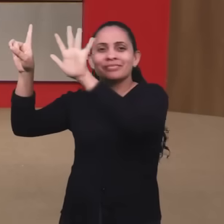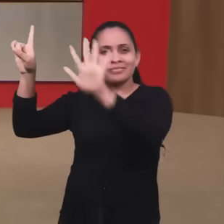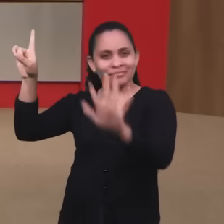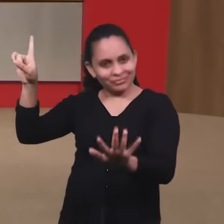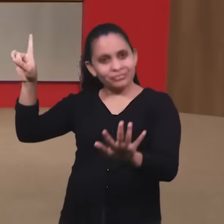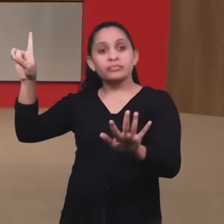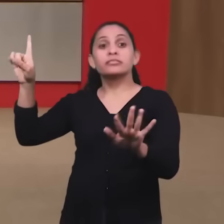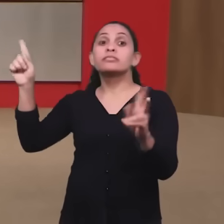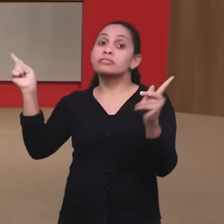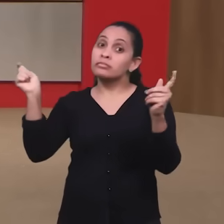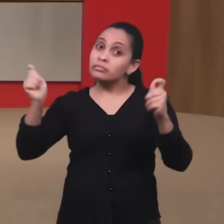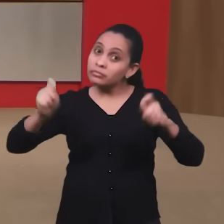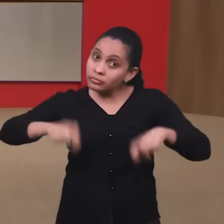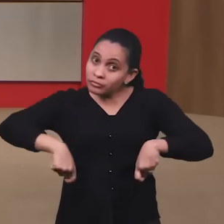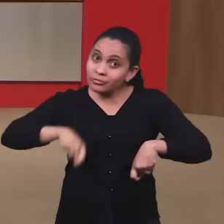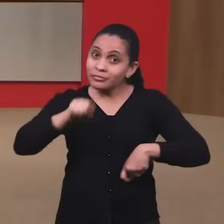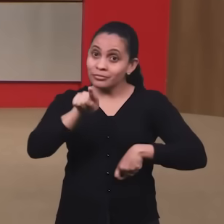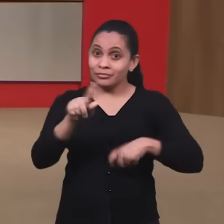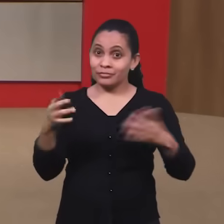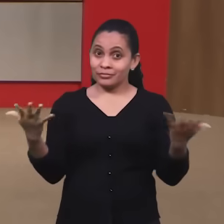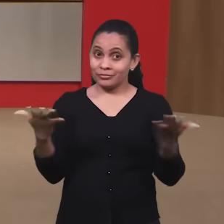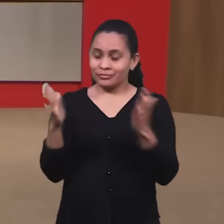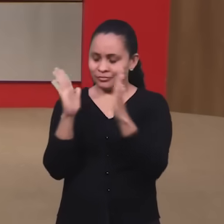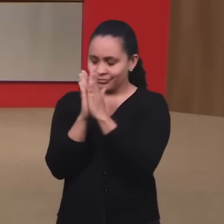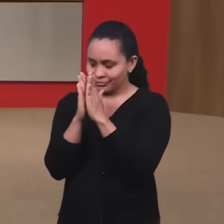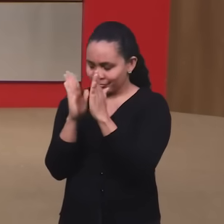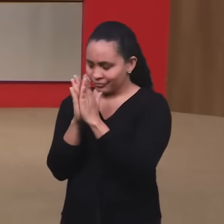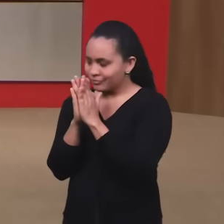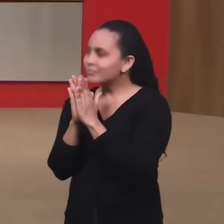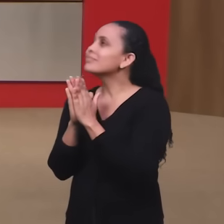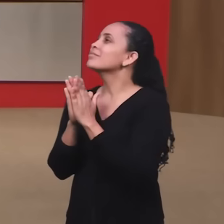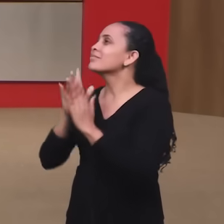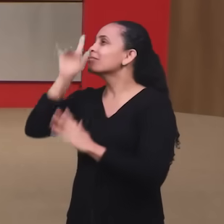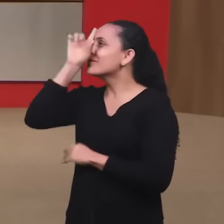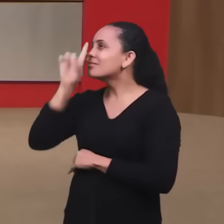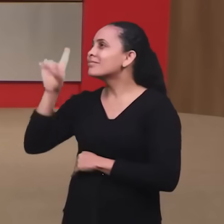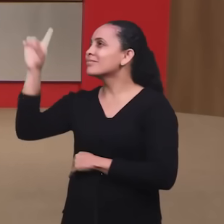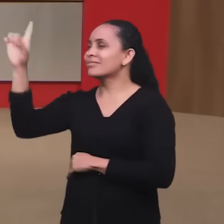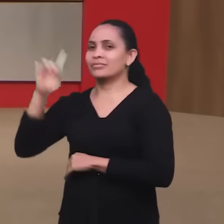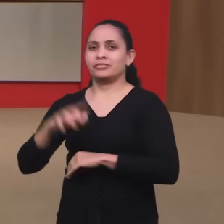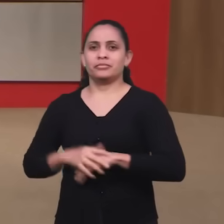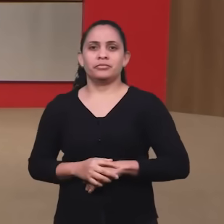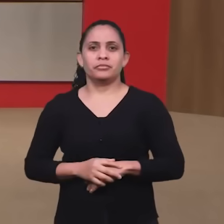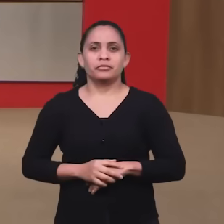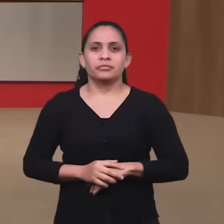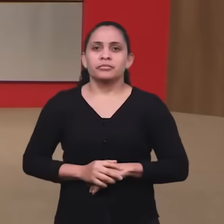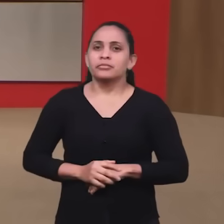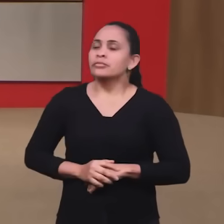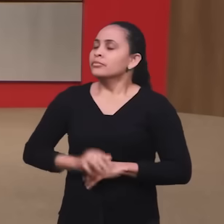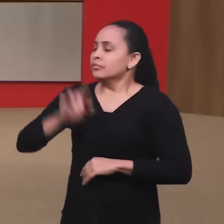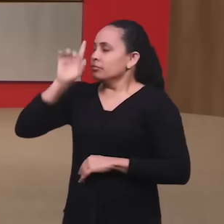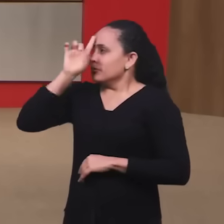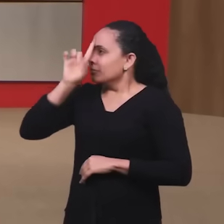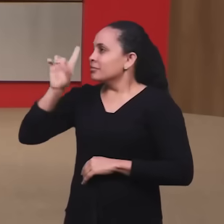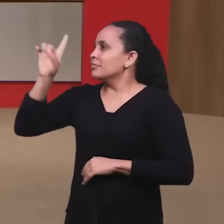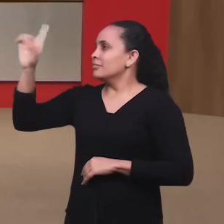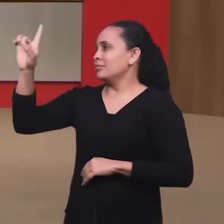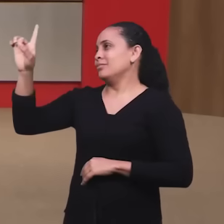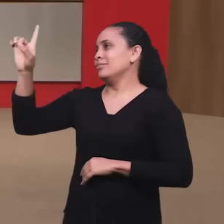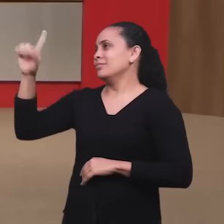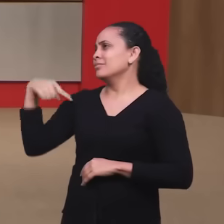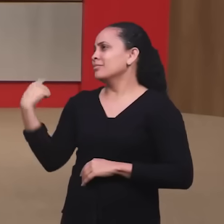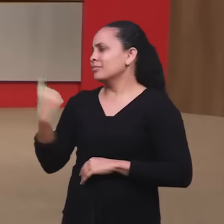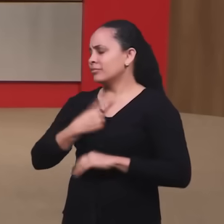abençoe. Sendo possível, feche os seus olhos e nós oraremos ao Senhor. Senhor Deus,